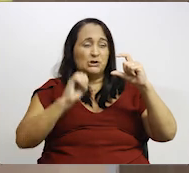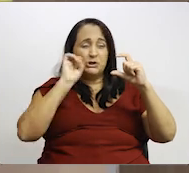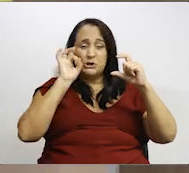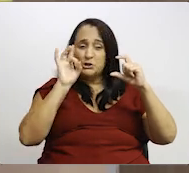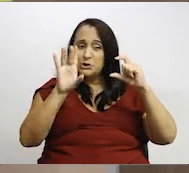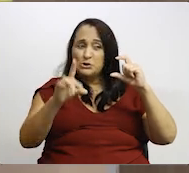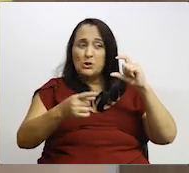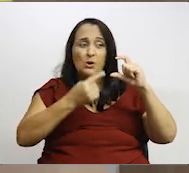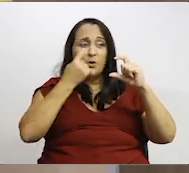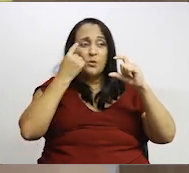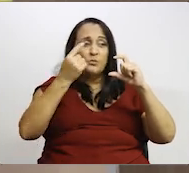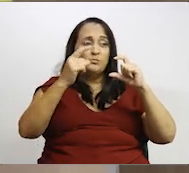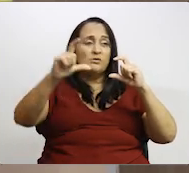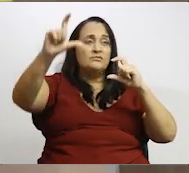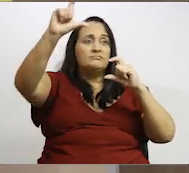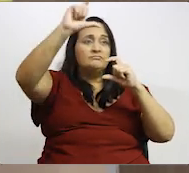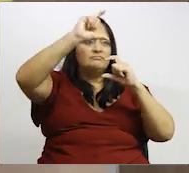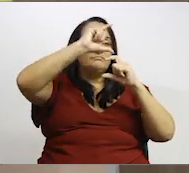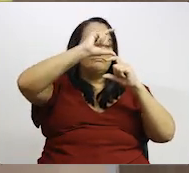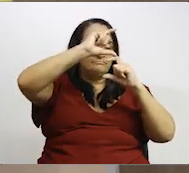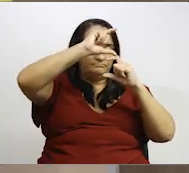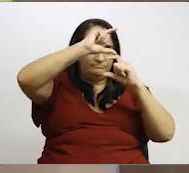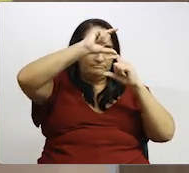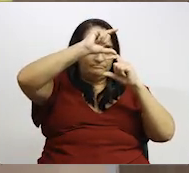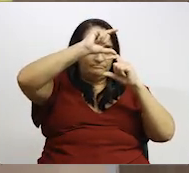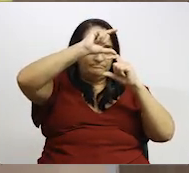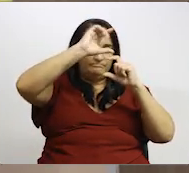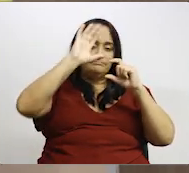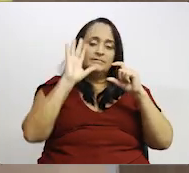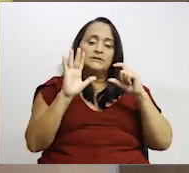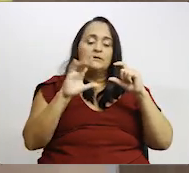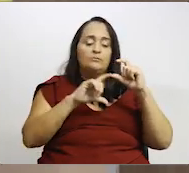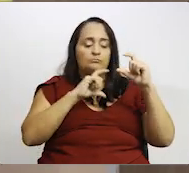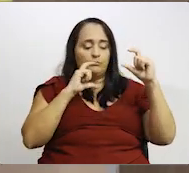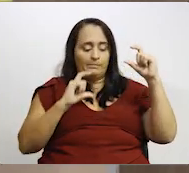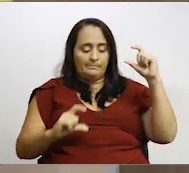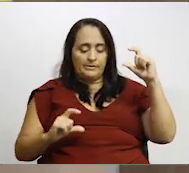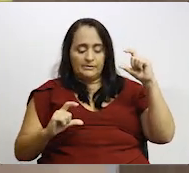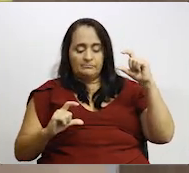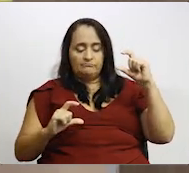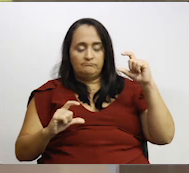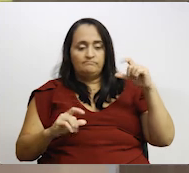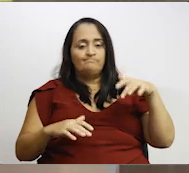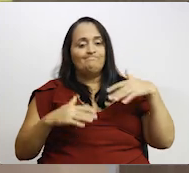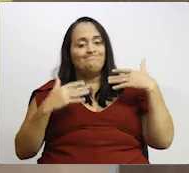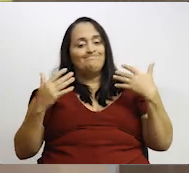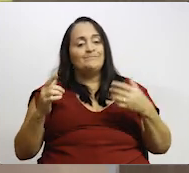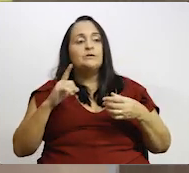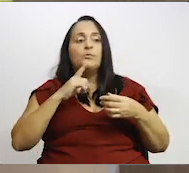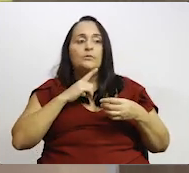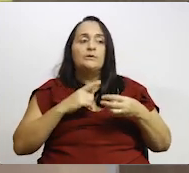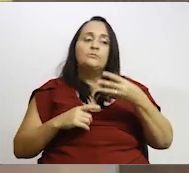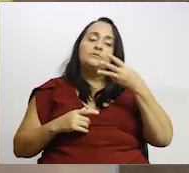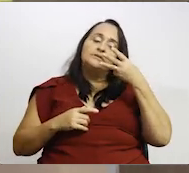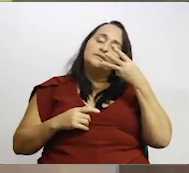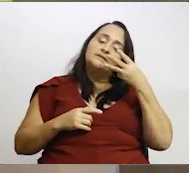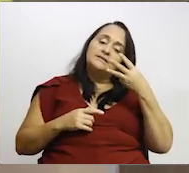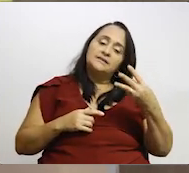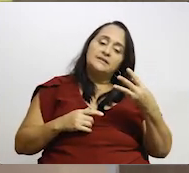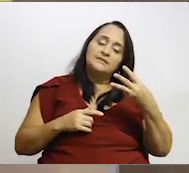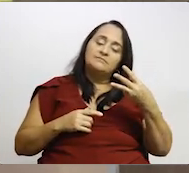e apenas uma parte da segunda garrafa. Então eu tenho 3 partes